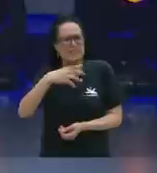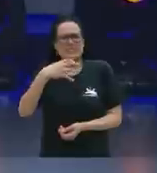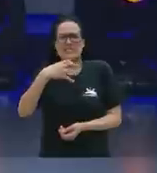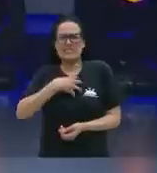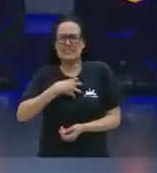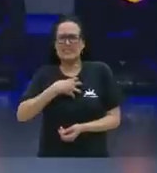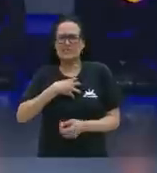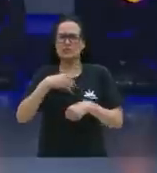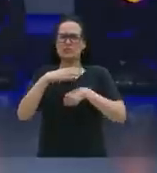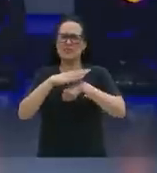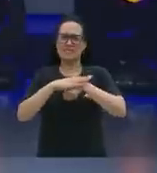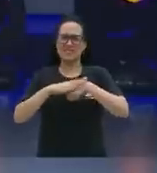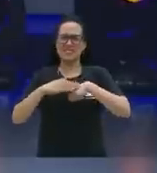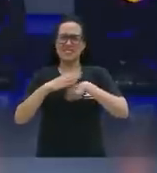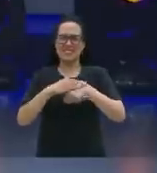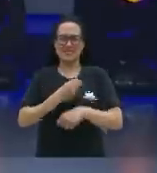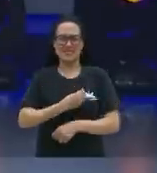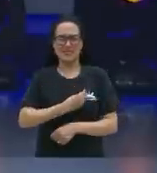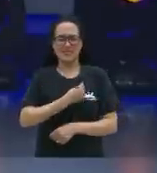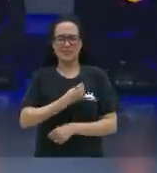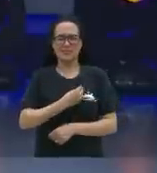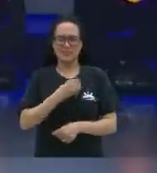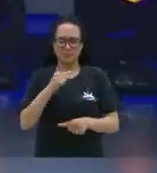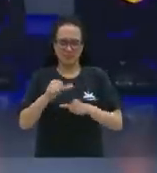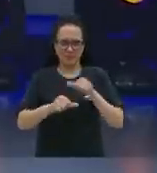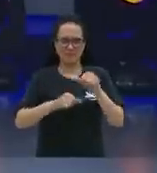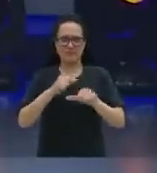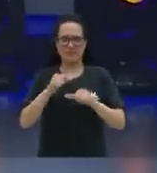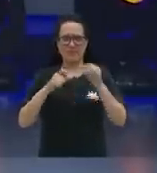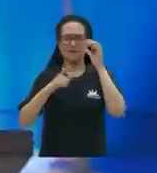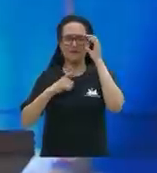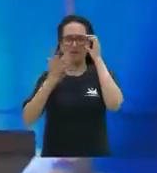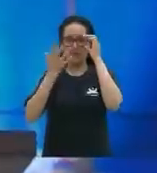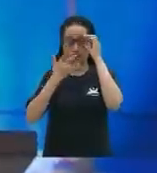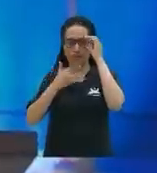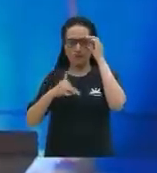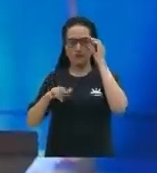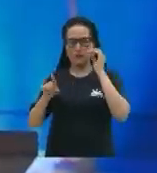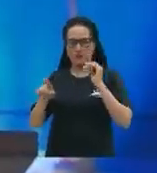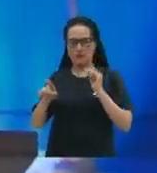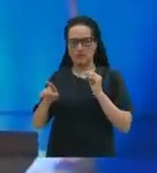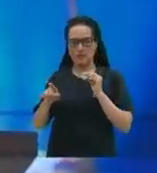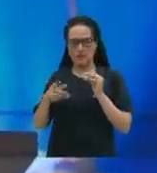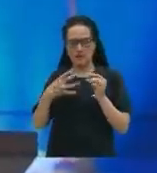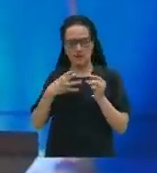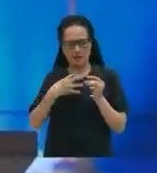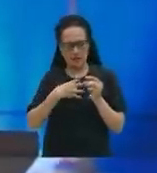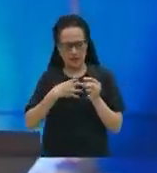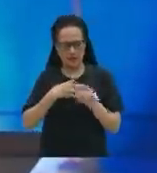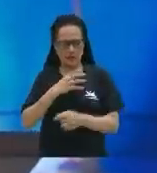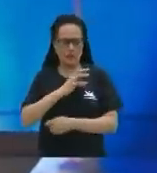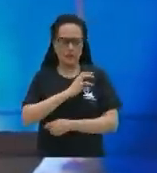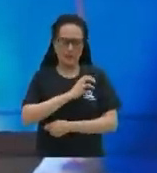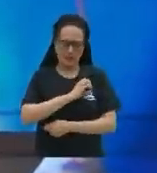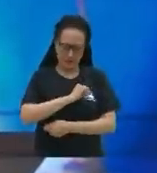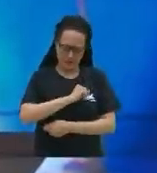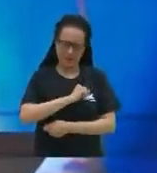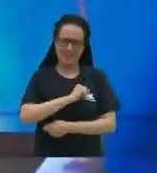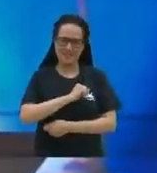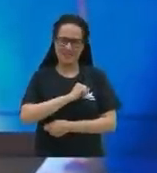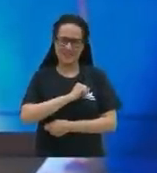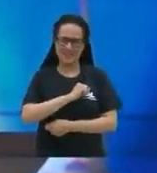muda, como a daquela criancinha de Rubiataba. Ela se sentiu amada, e a